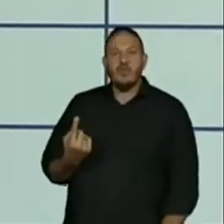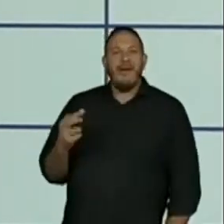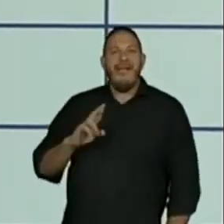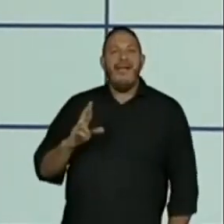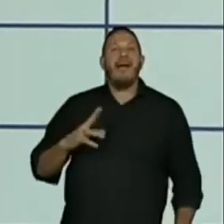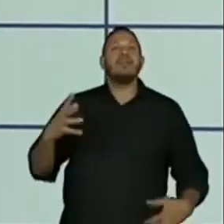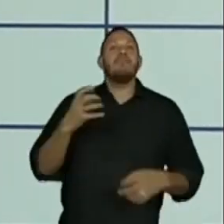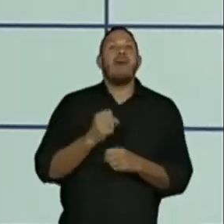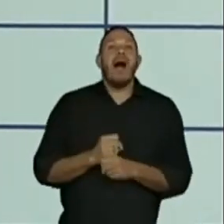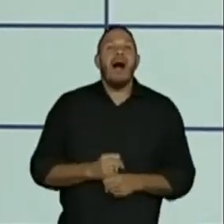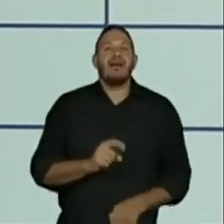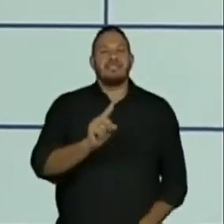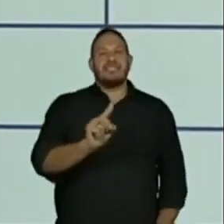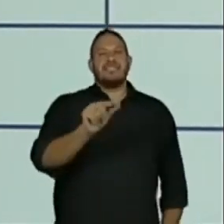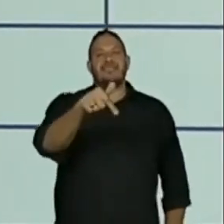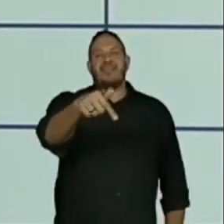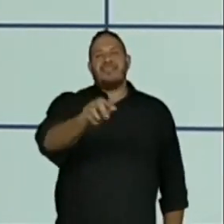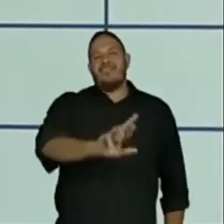R$ 17.